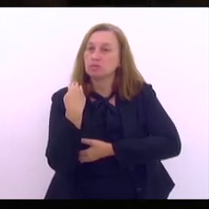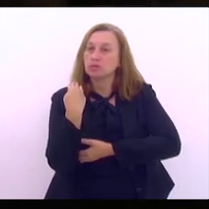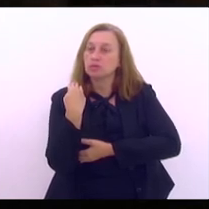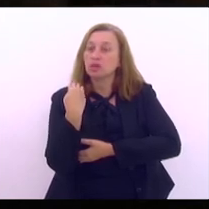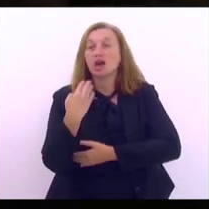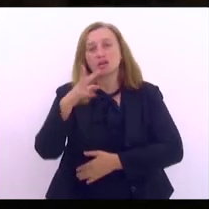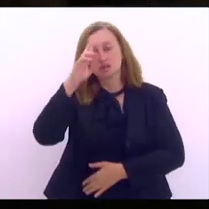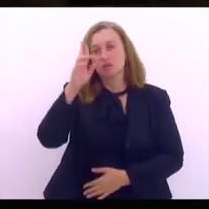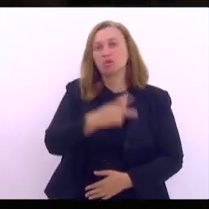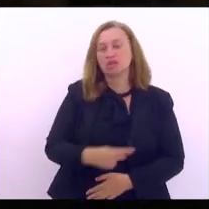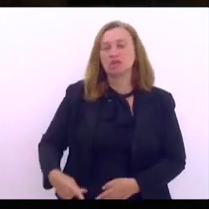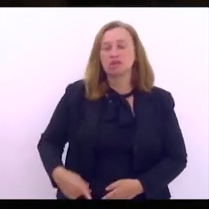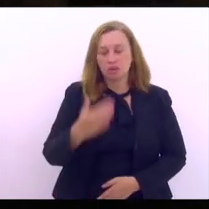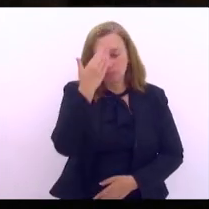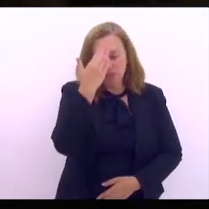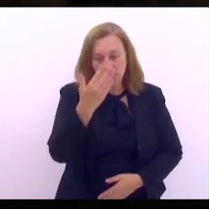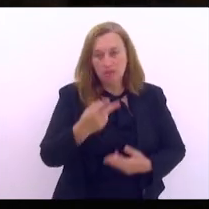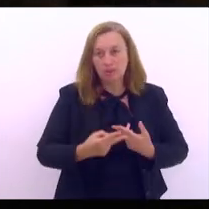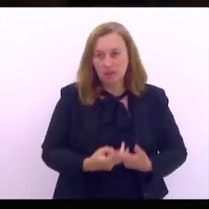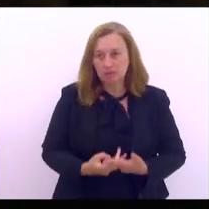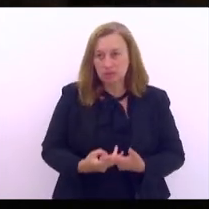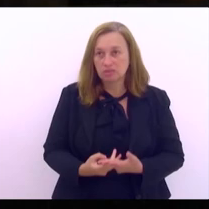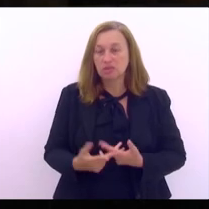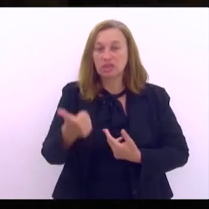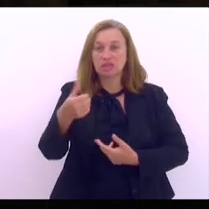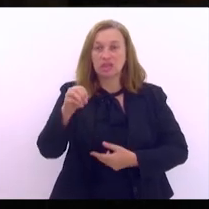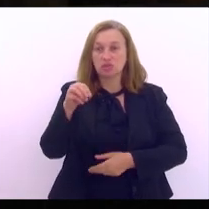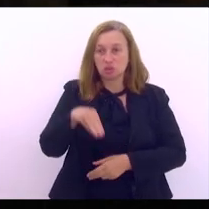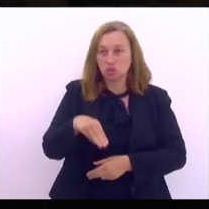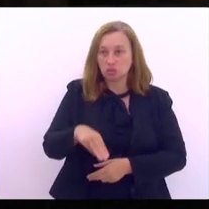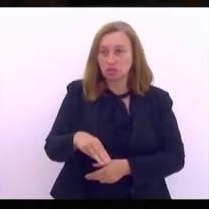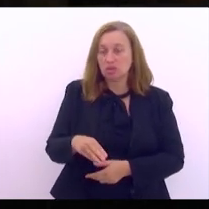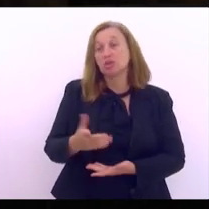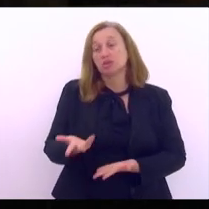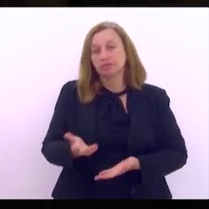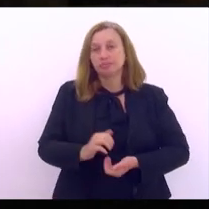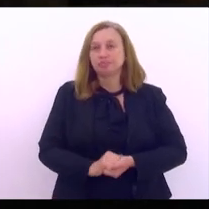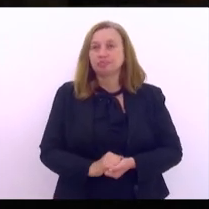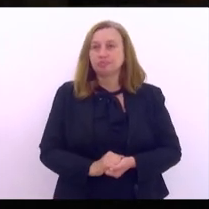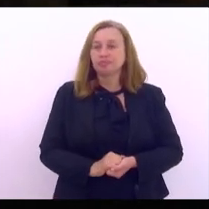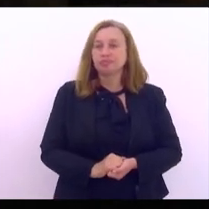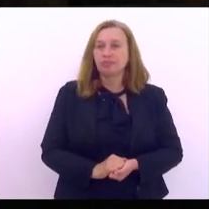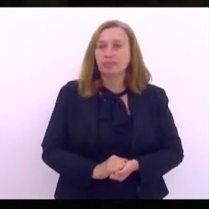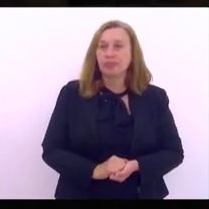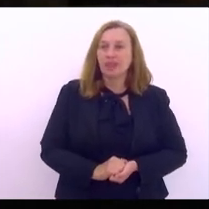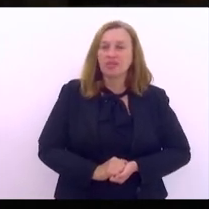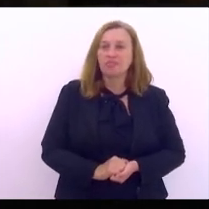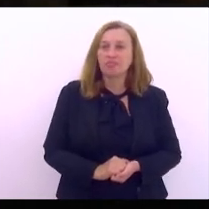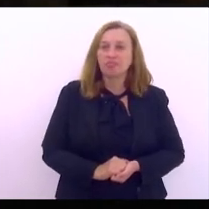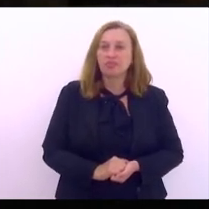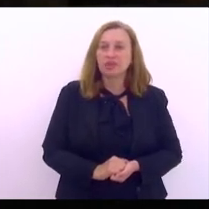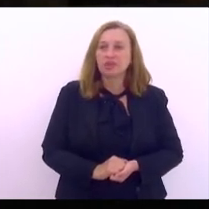Senhor presidente, obrigado pela sua paciência, esgotei meus 10 minutos, nem era me tocar nesse assunto, mas já que o Malafaia